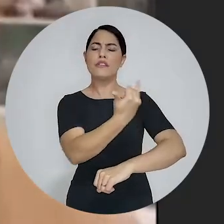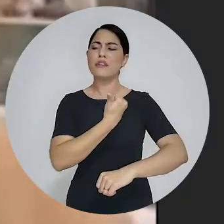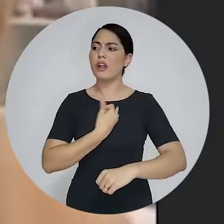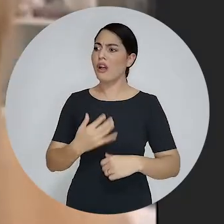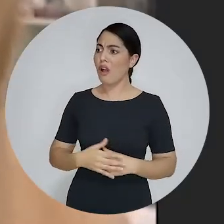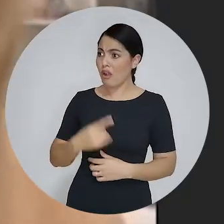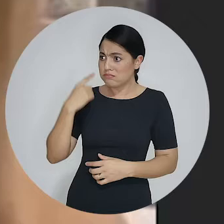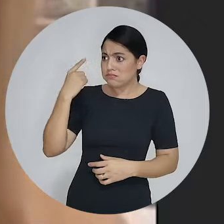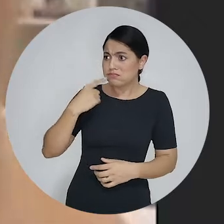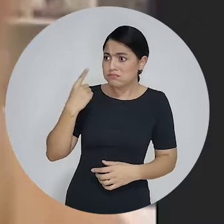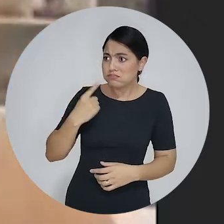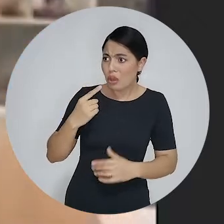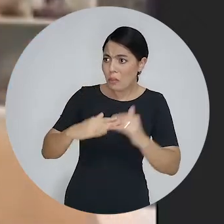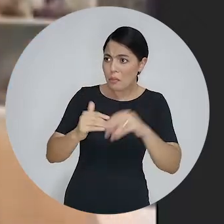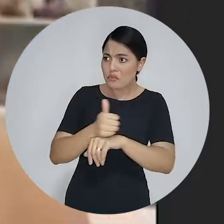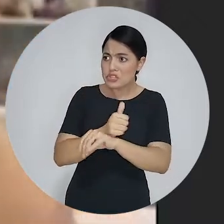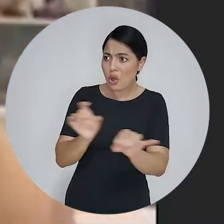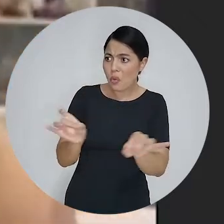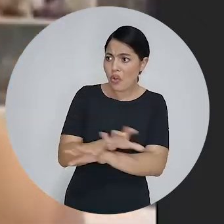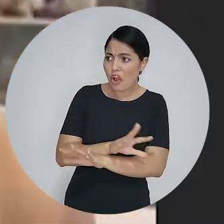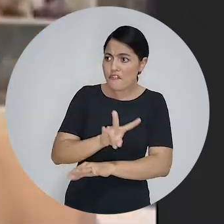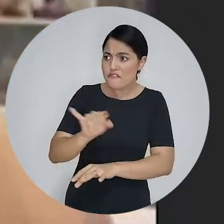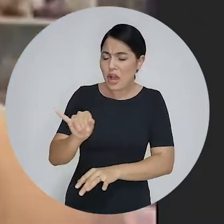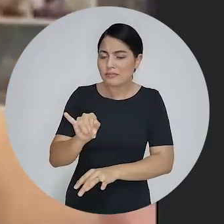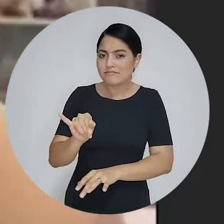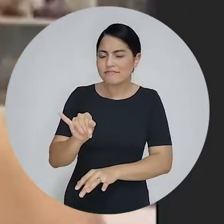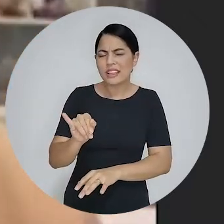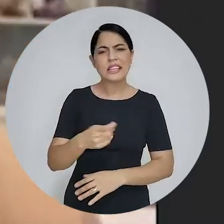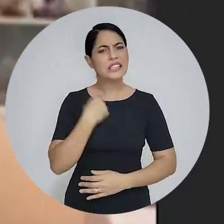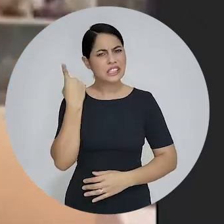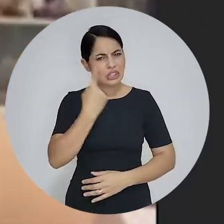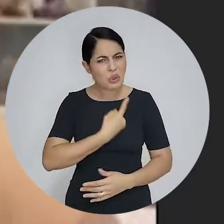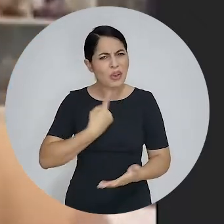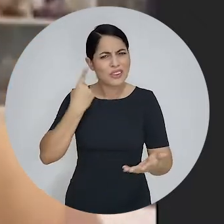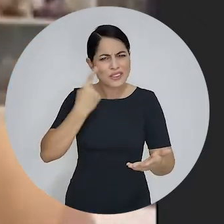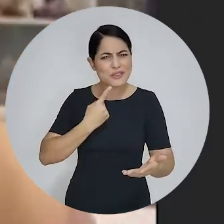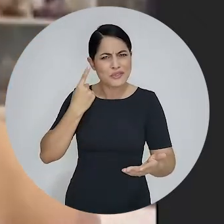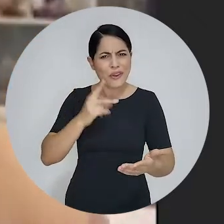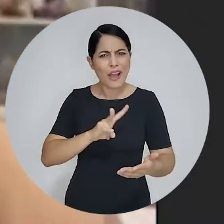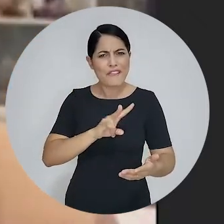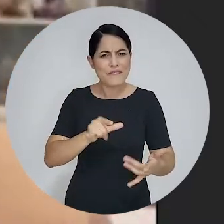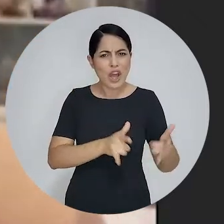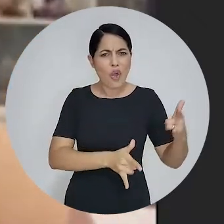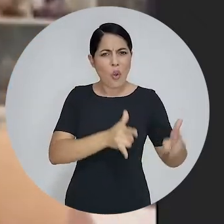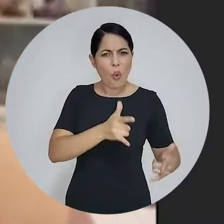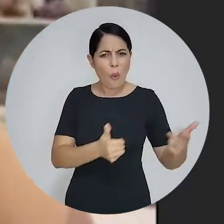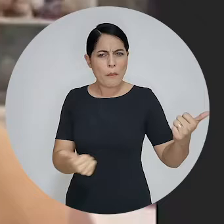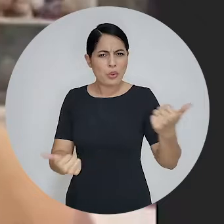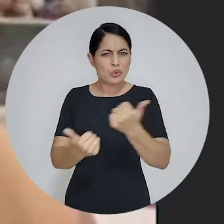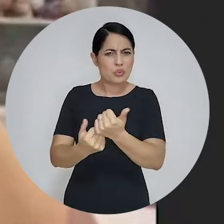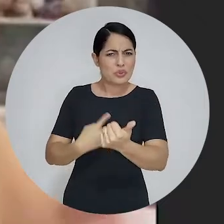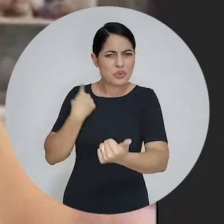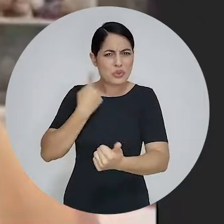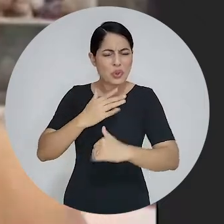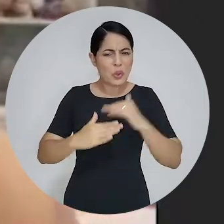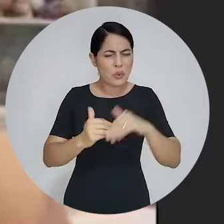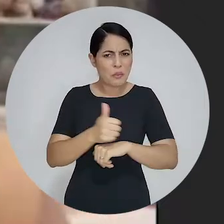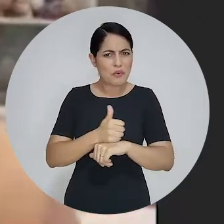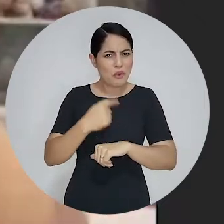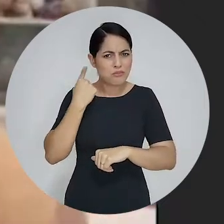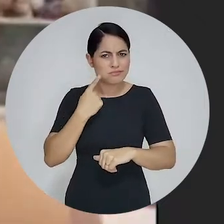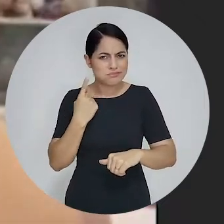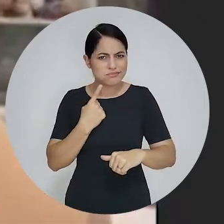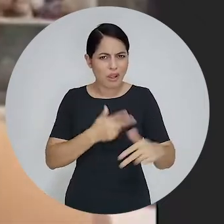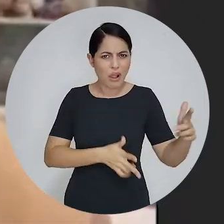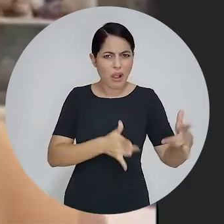ruas é que a advocacia vai desaparecer, que nós, na verdade, advogados e advogadas, seremos substituídos pelos robôs